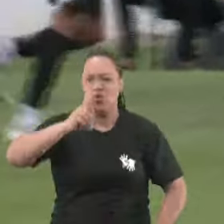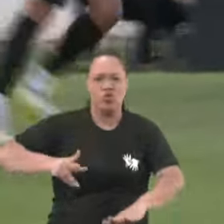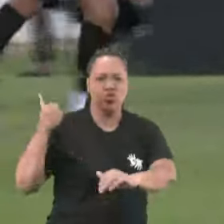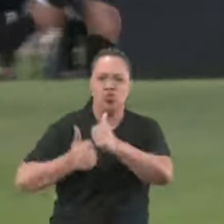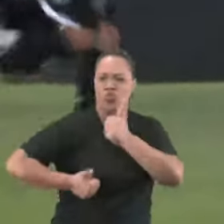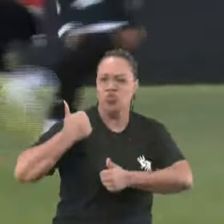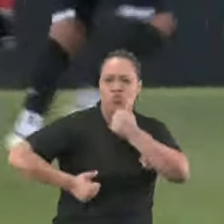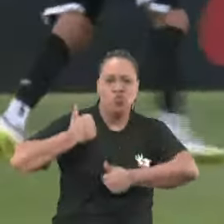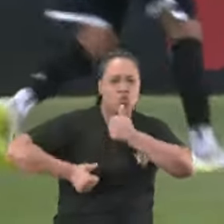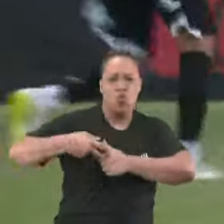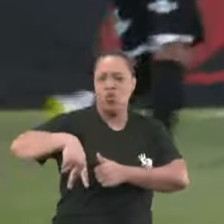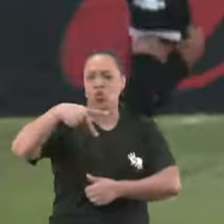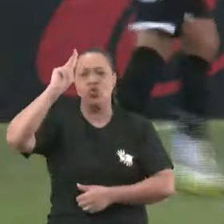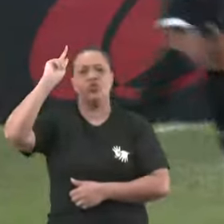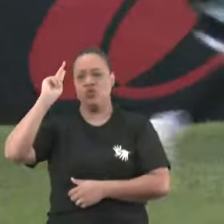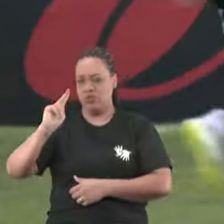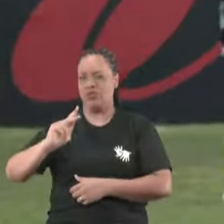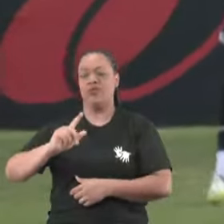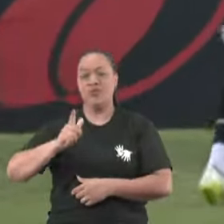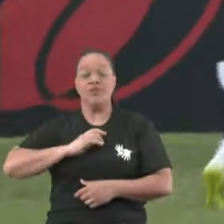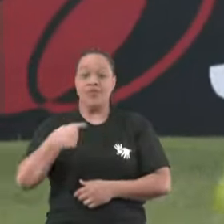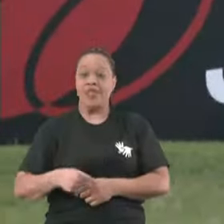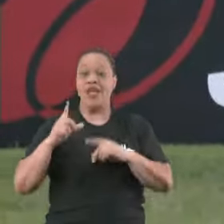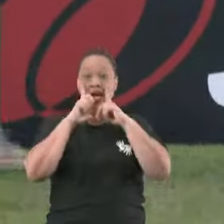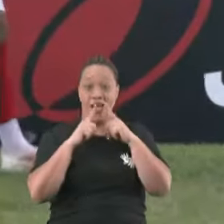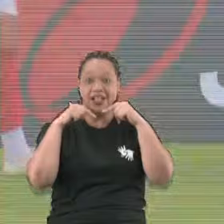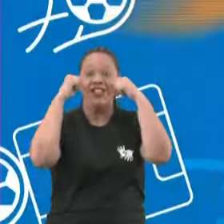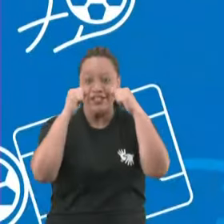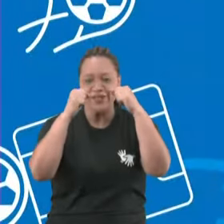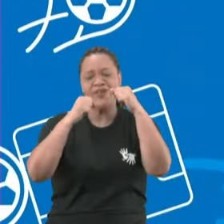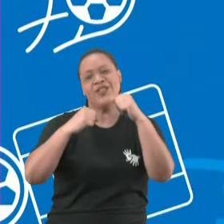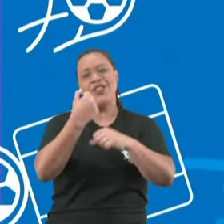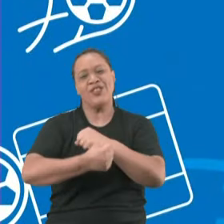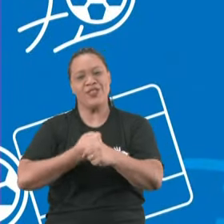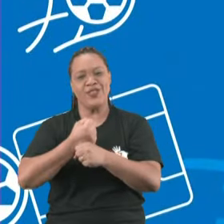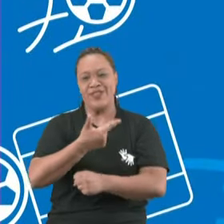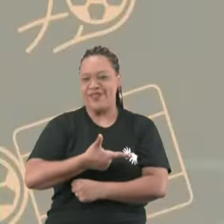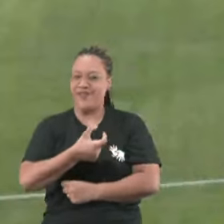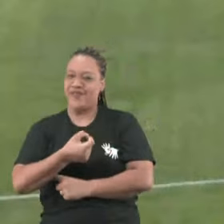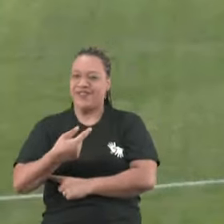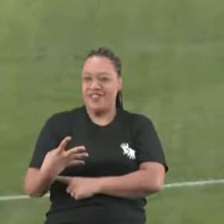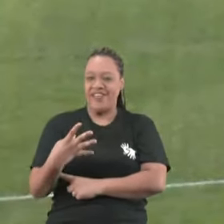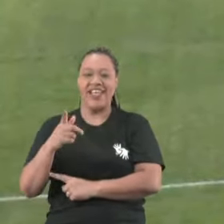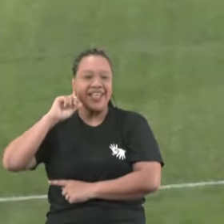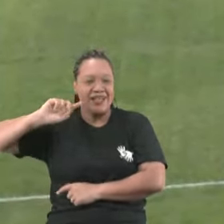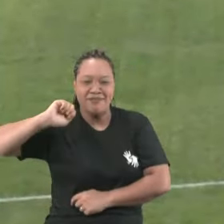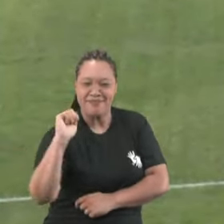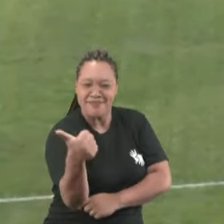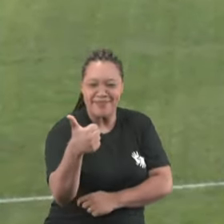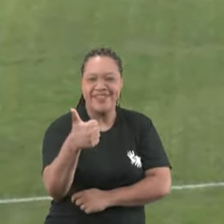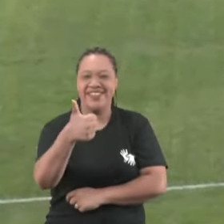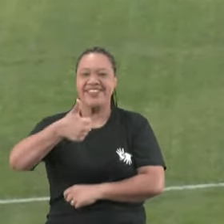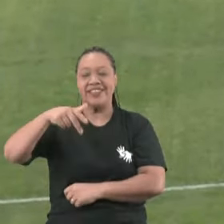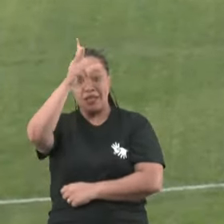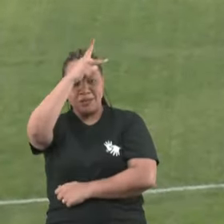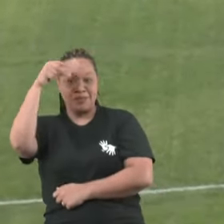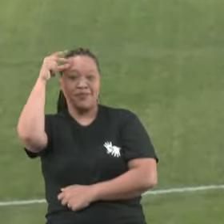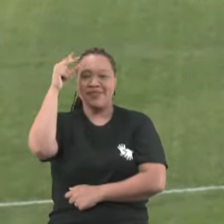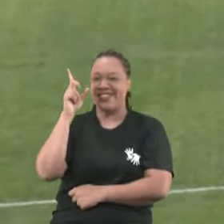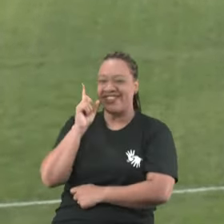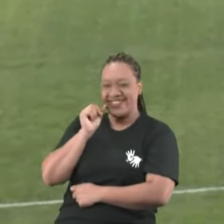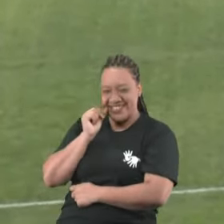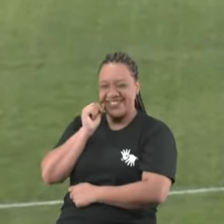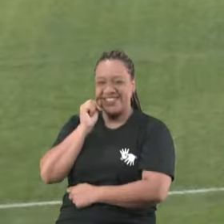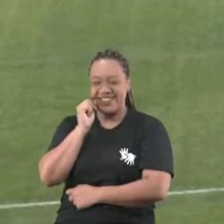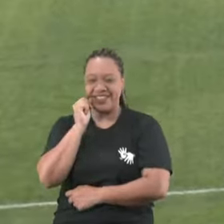da FAF TV. Alagoano 2024 é massa. Um oferecimento. Prefeitura de